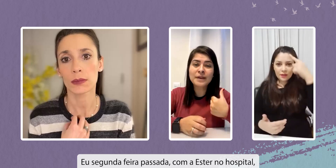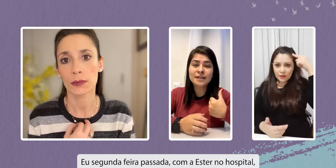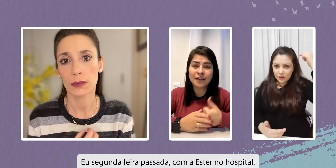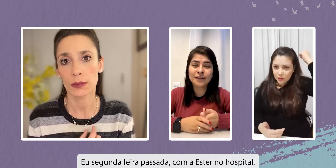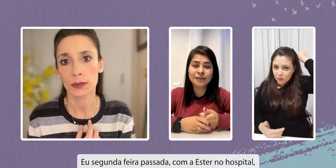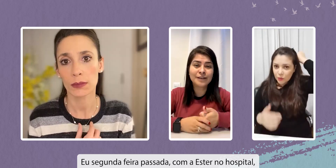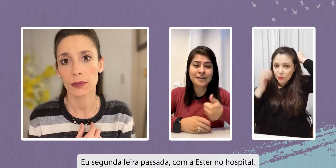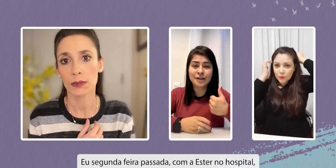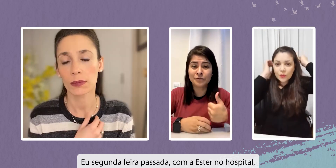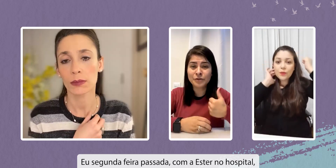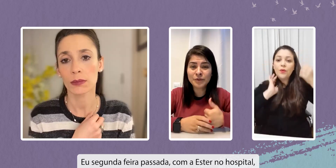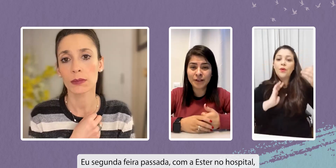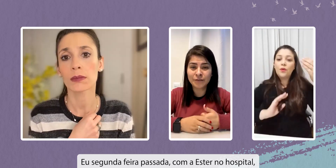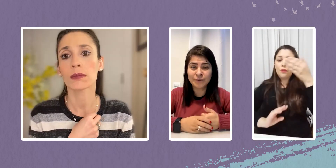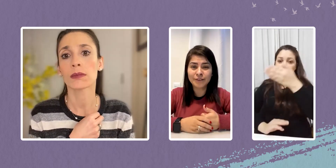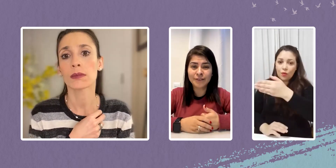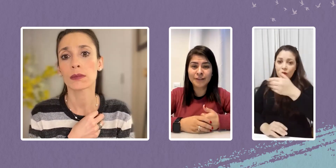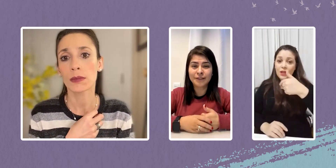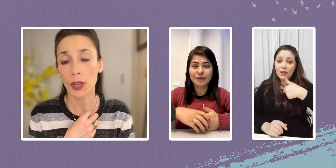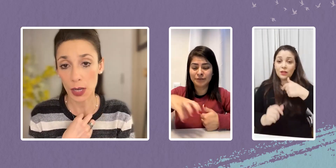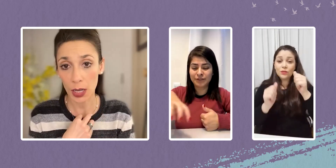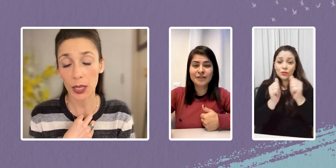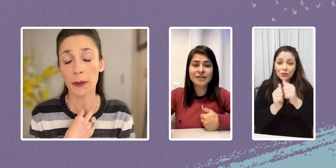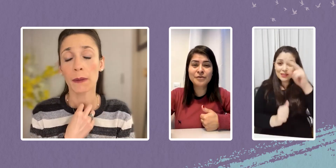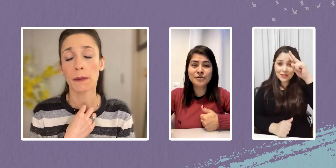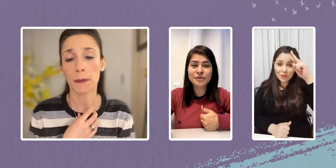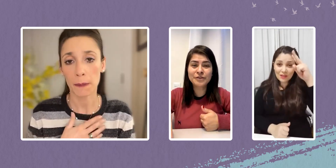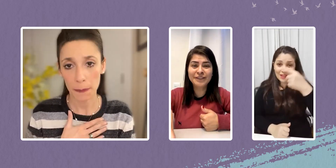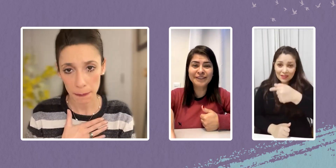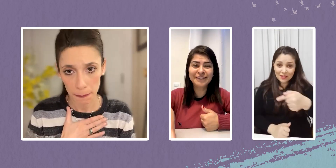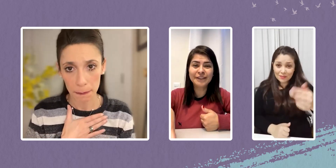segunda-feira passada, com a Esther no hospital. Uhum.